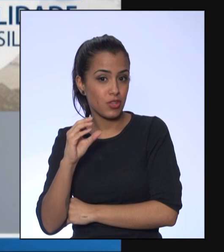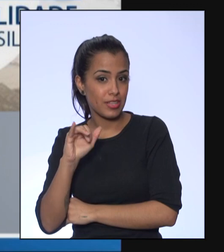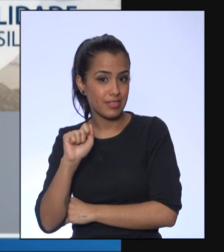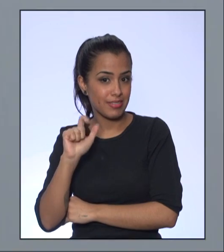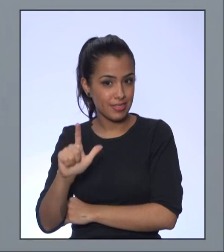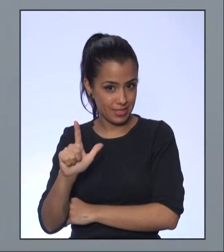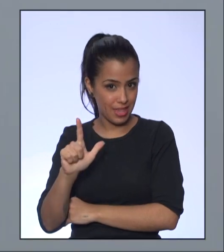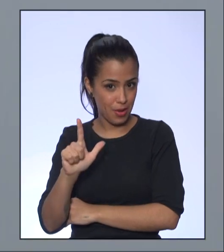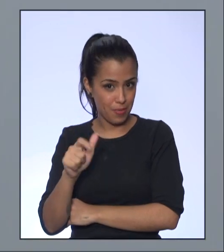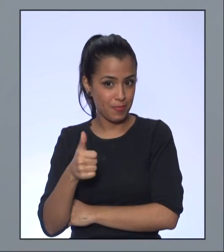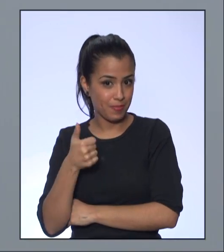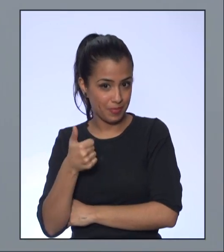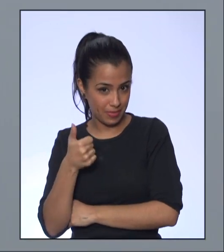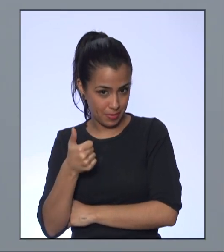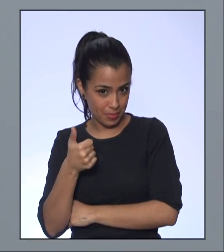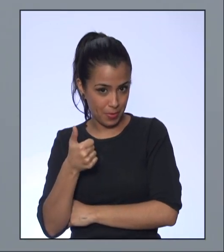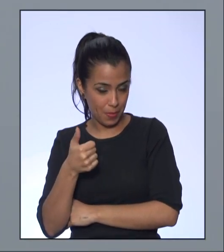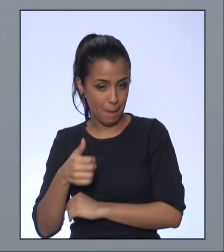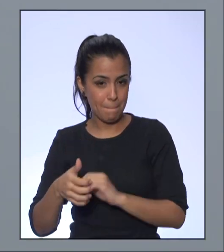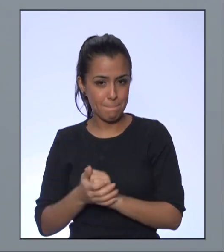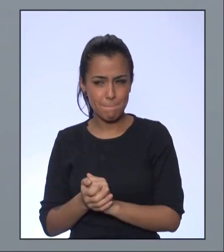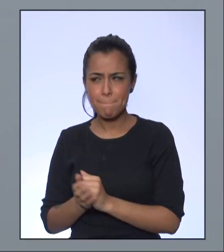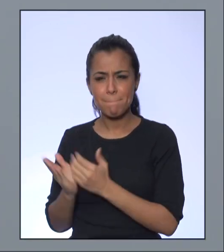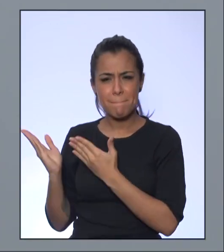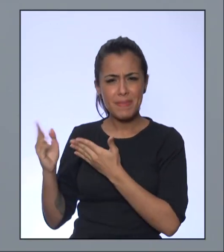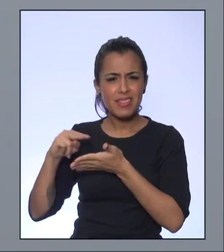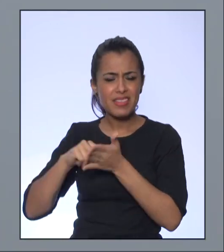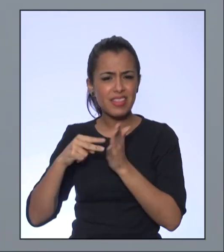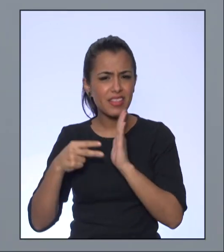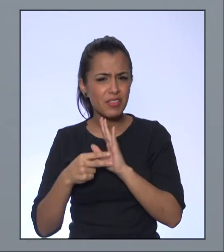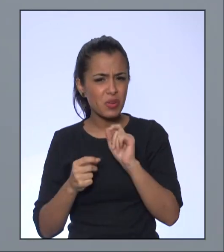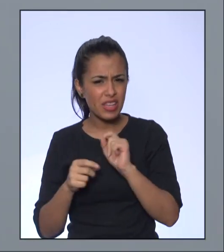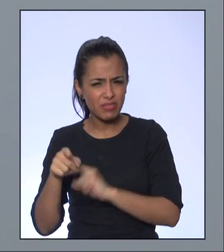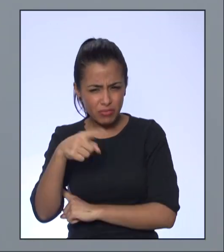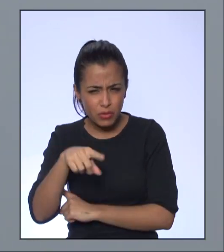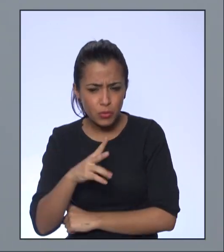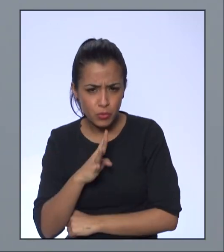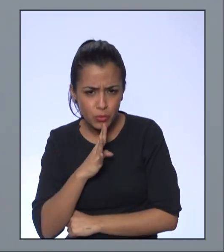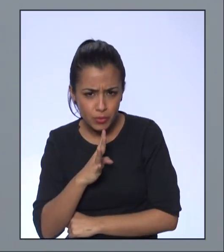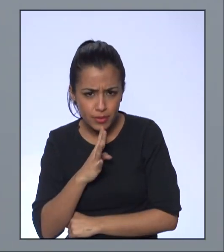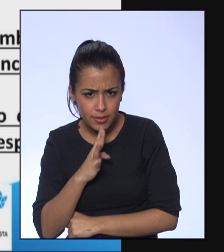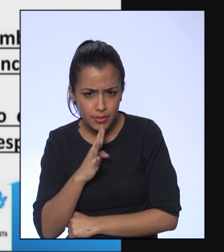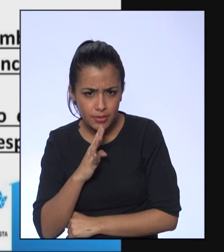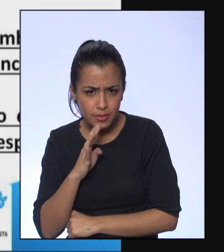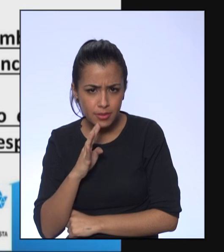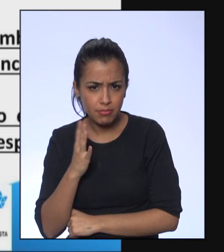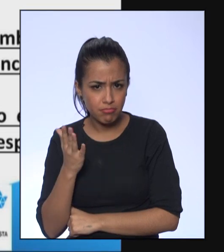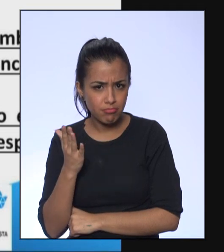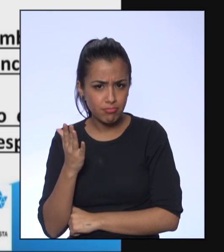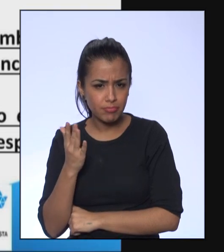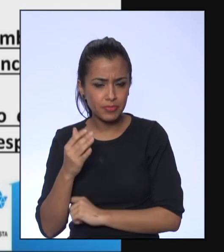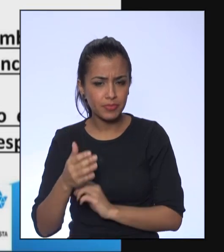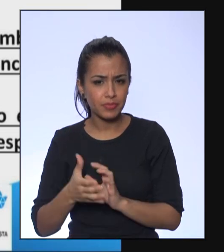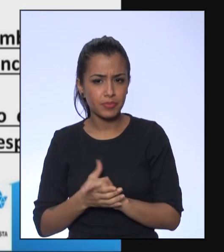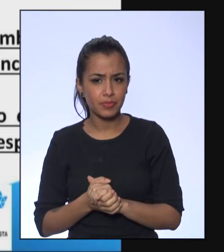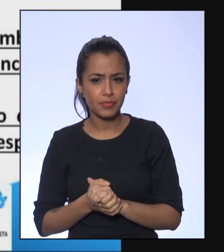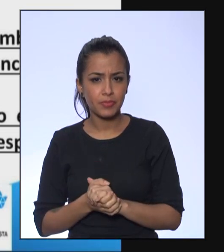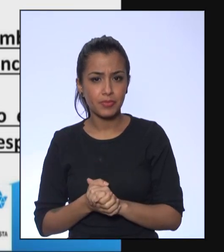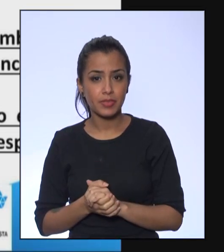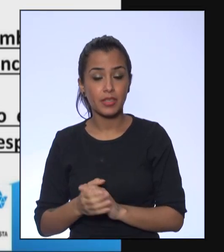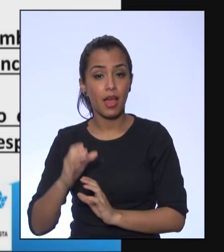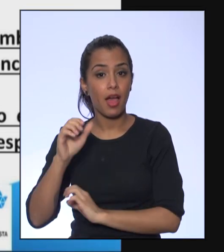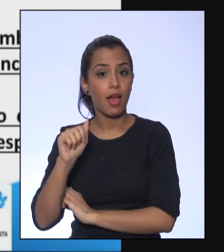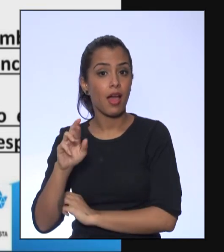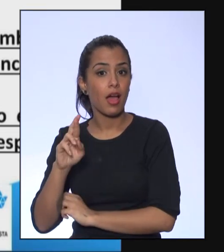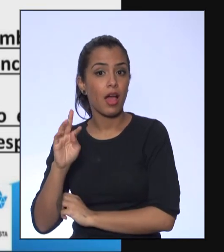vídeo tem 16 minutos. Tá? Cartografia social, vocês já ouviram falar? A cartografia social ela